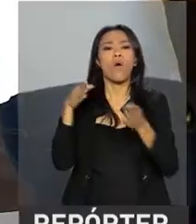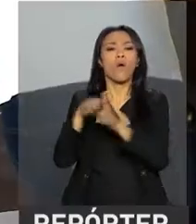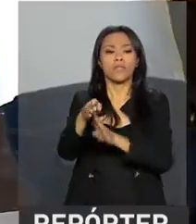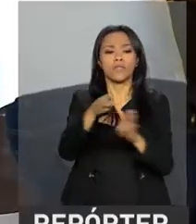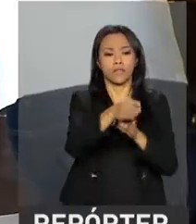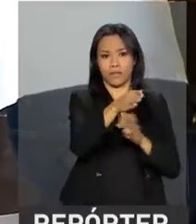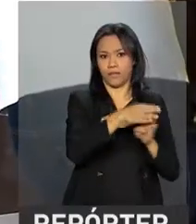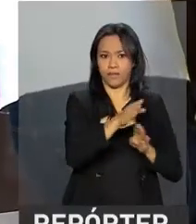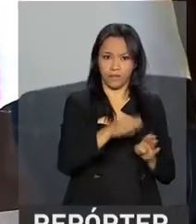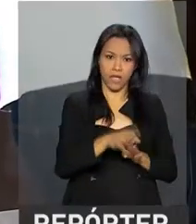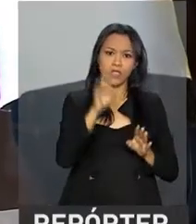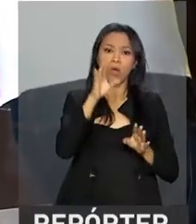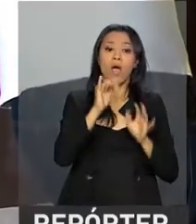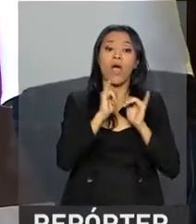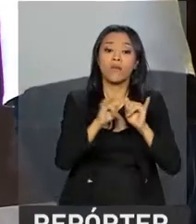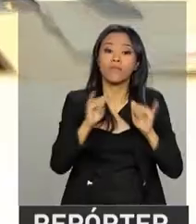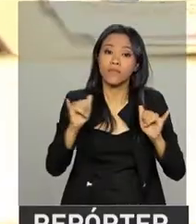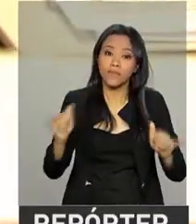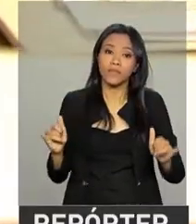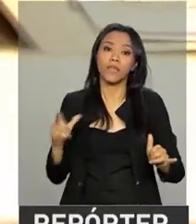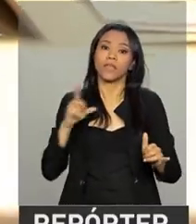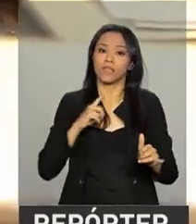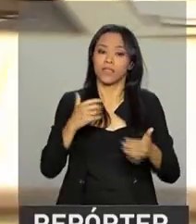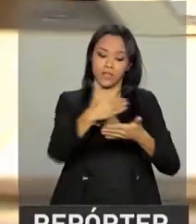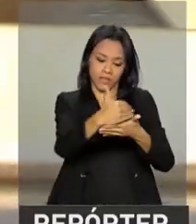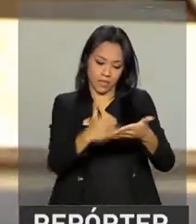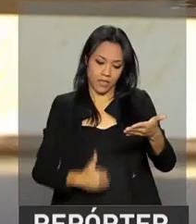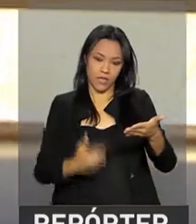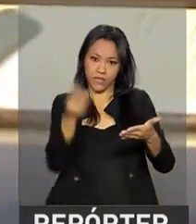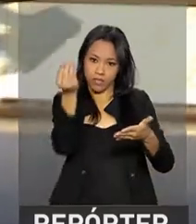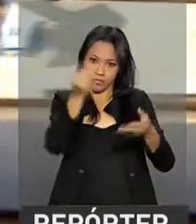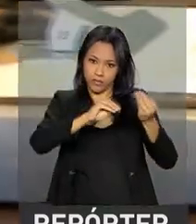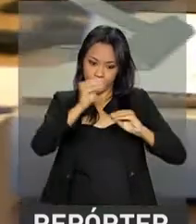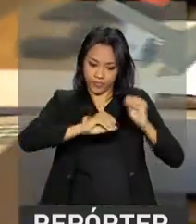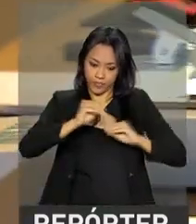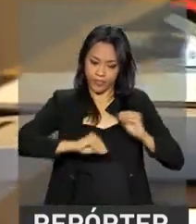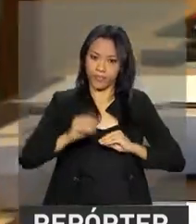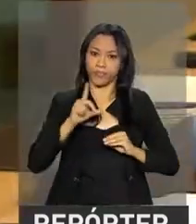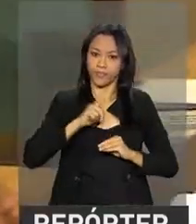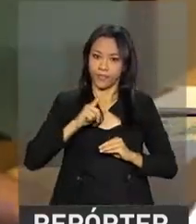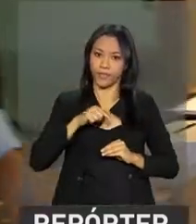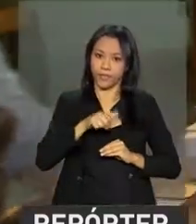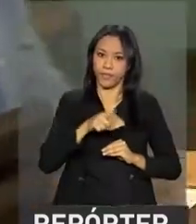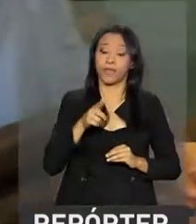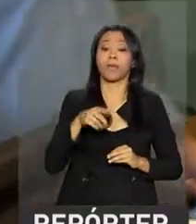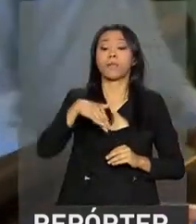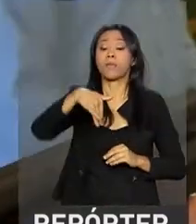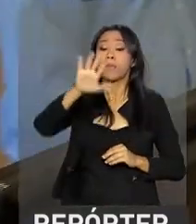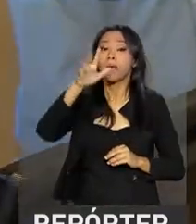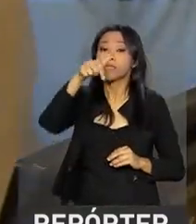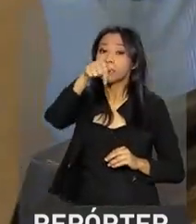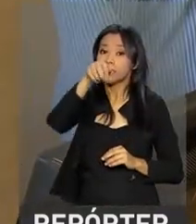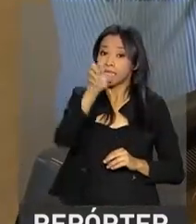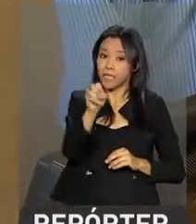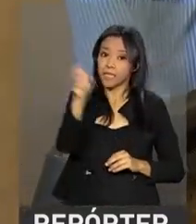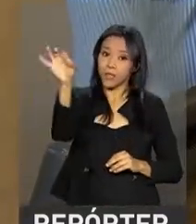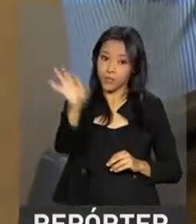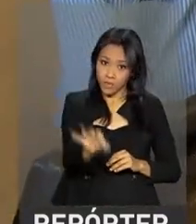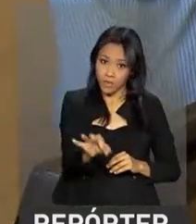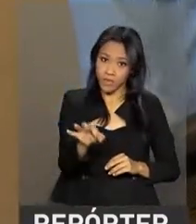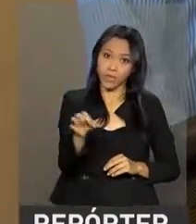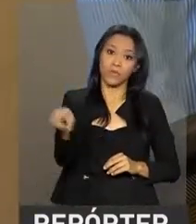a formalização dos empreendimentos, já que, segundo o Ministério do Turismo, mais de 70% dos meios